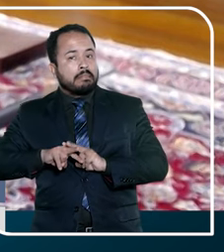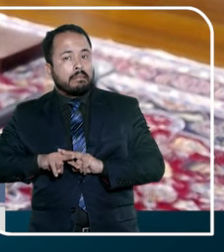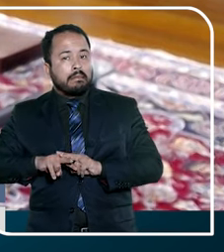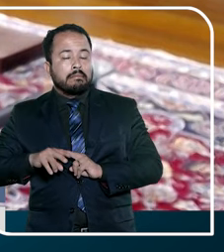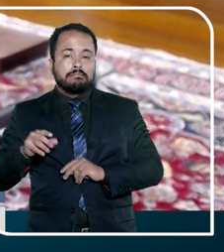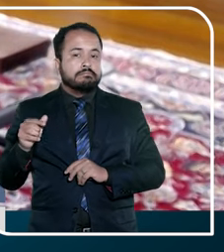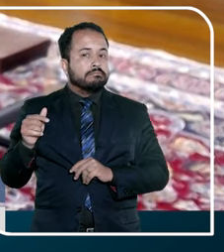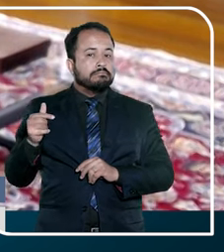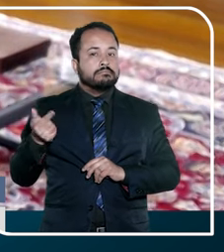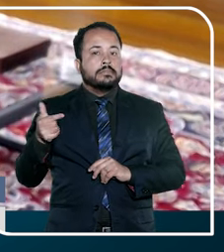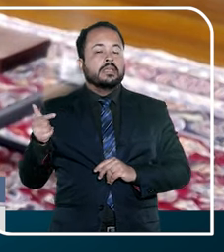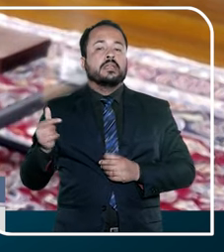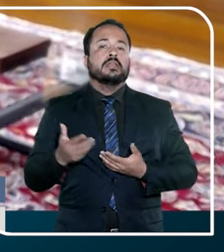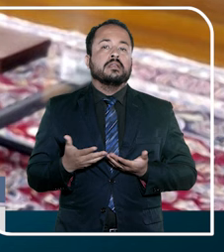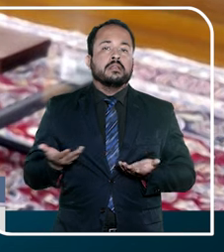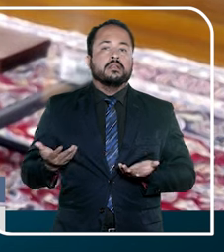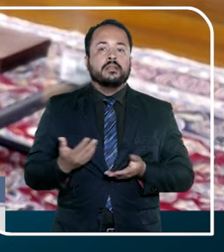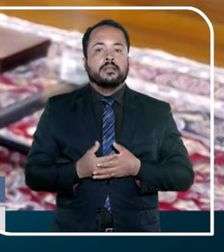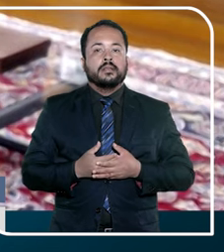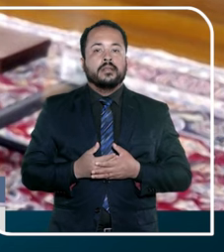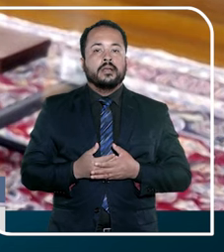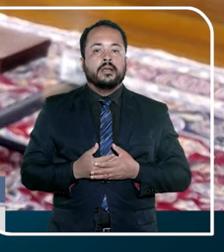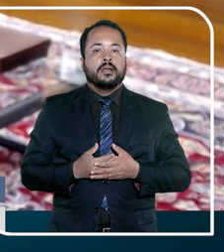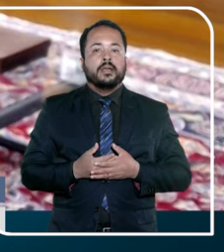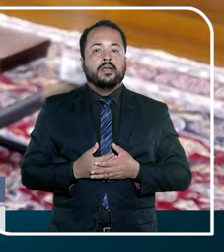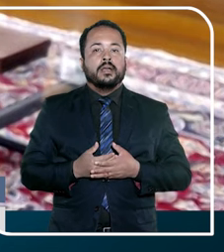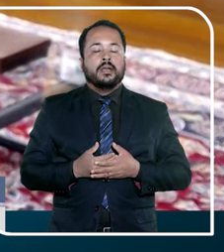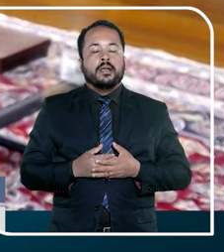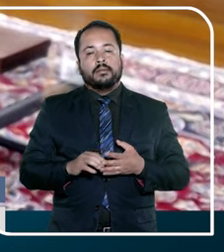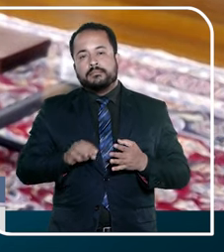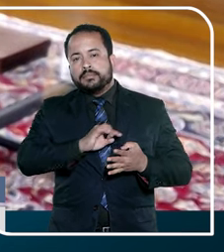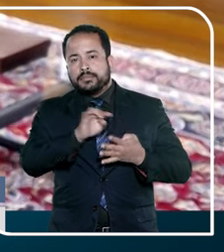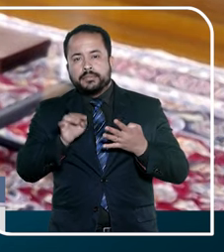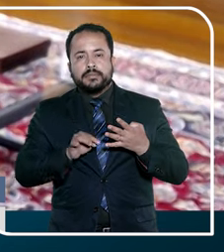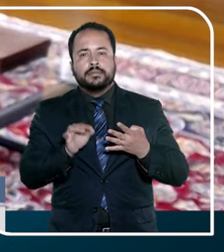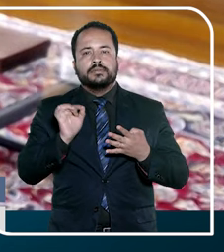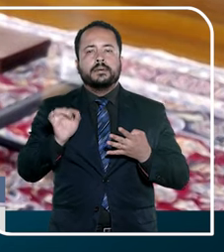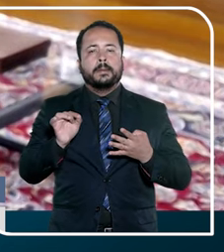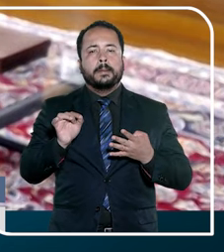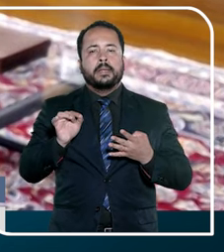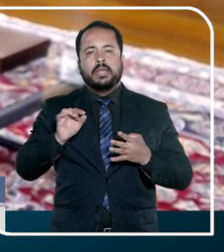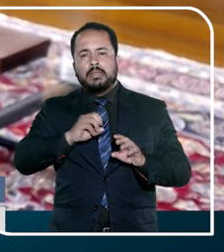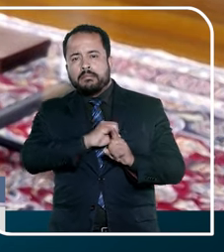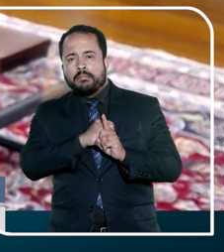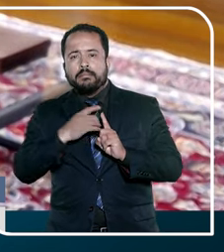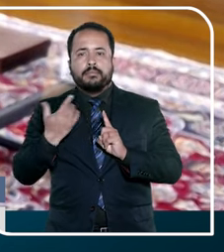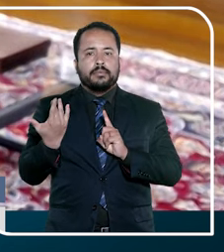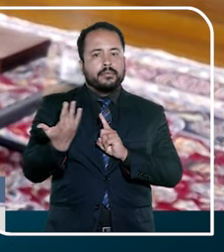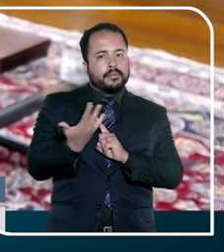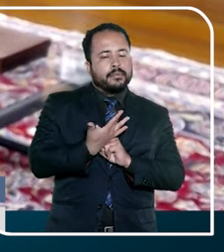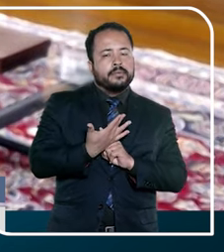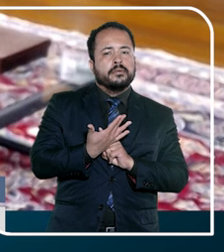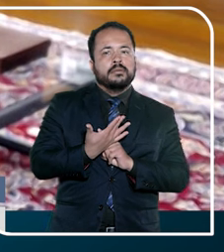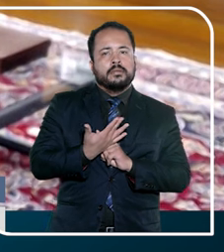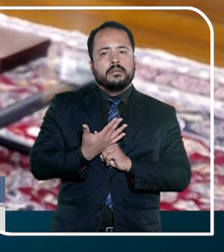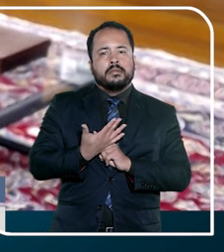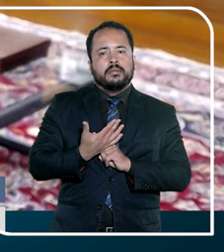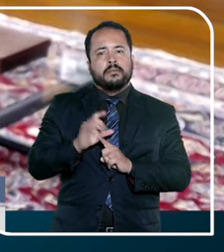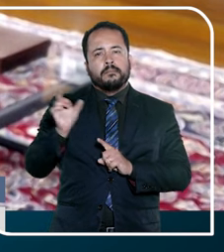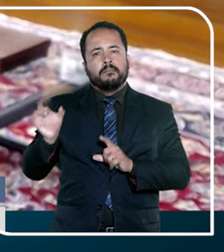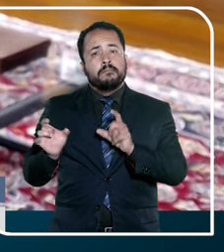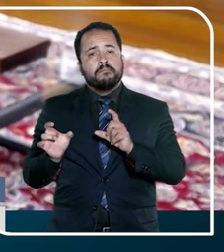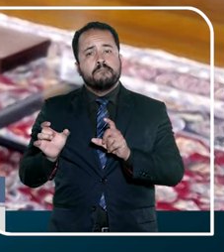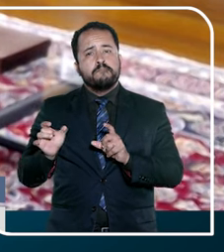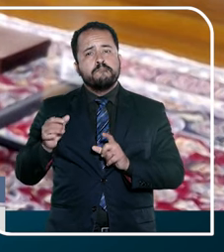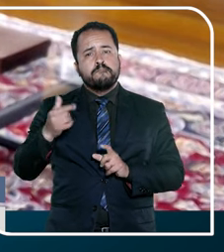práticos aspectos da realidade social porque ninguém cogitaria de imaginar que n má cal